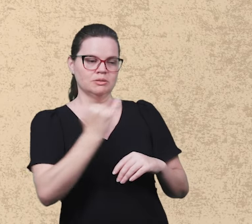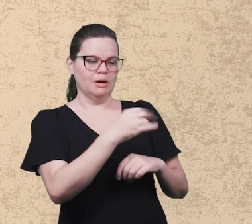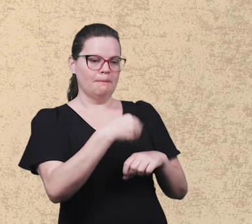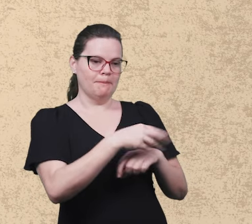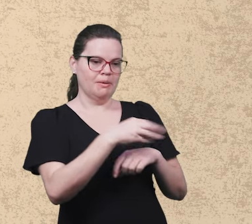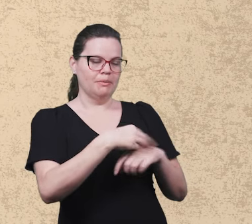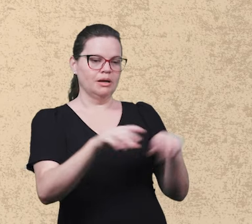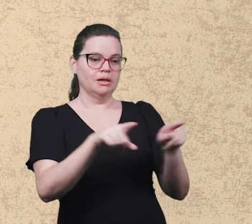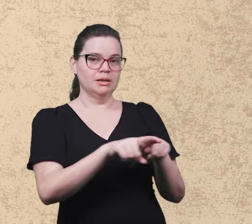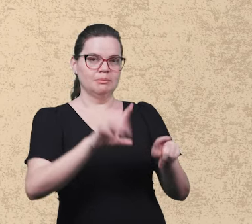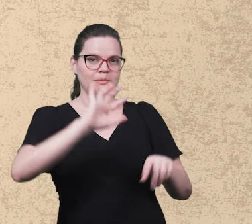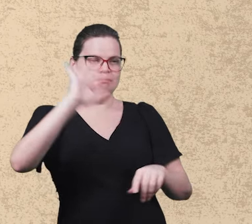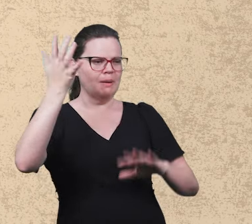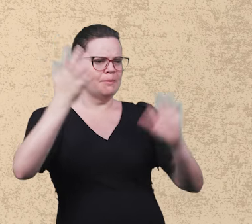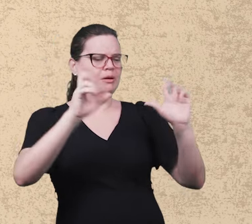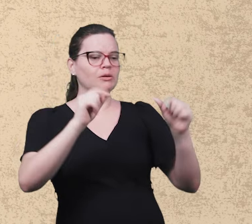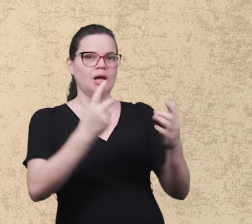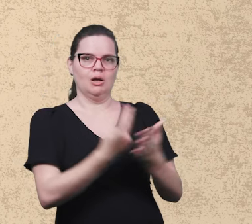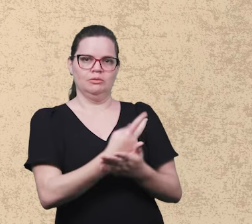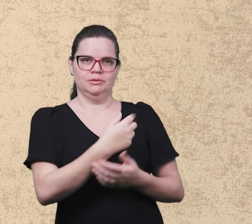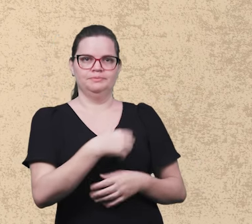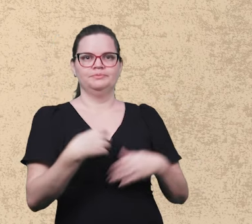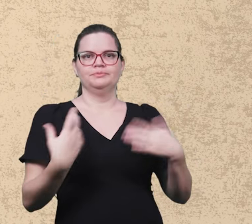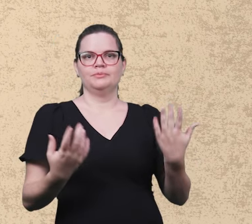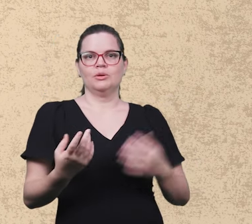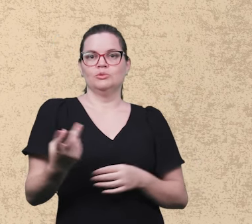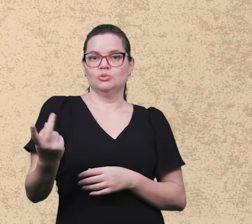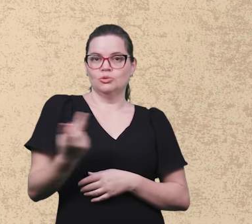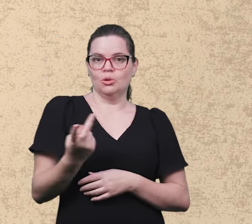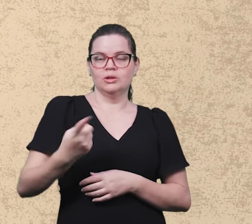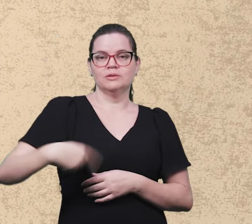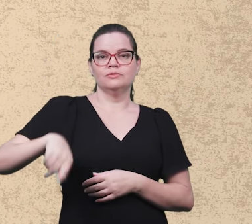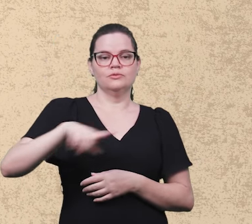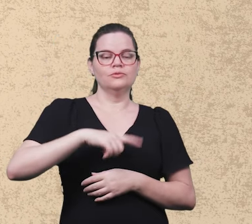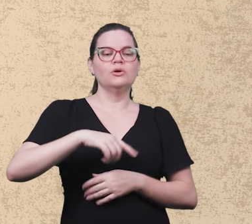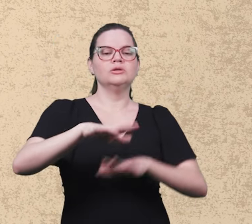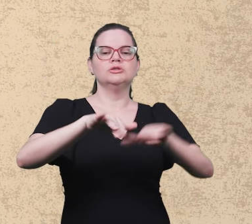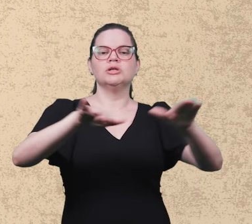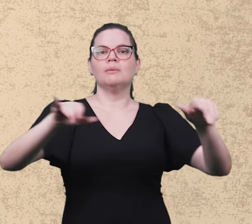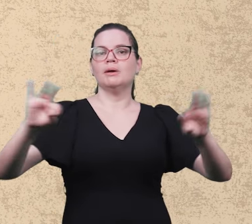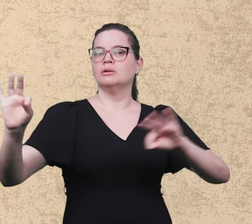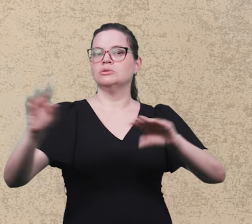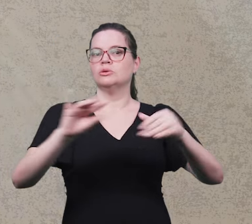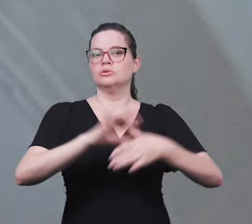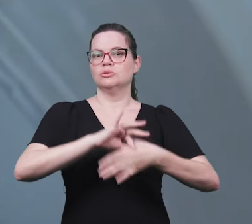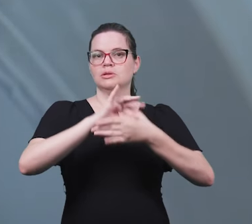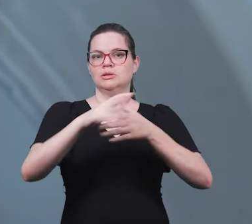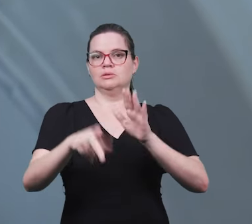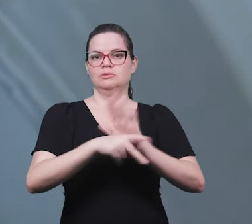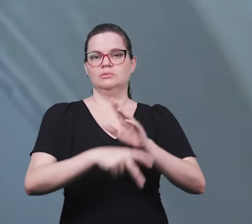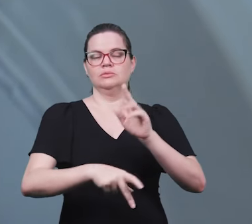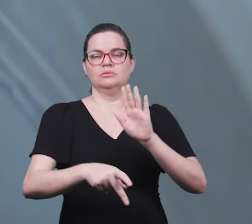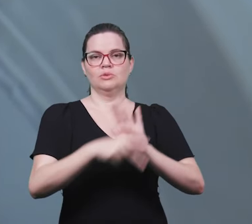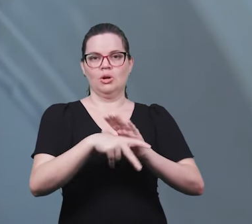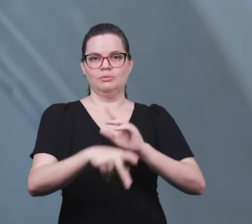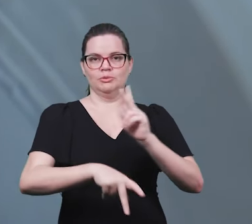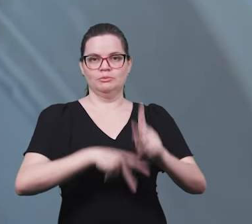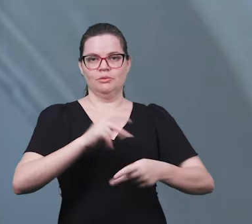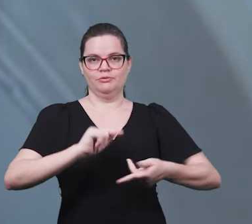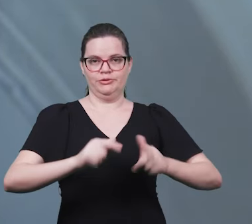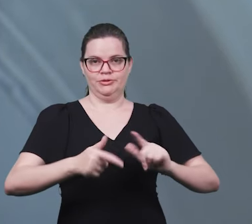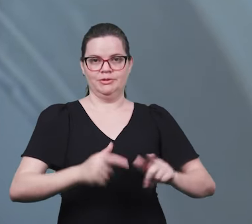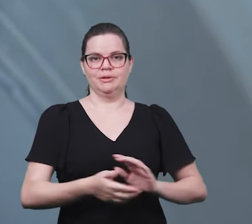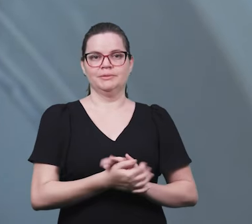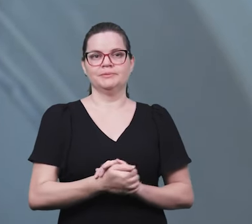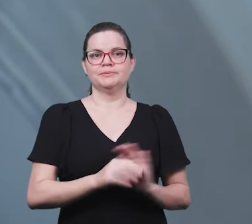mandara. Então foram Moisés e Arão e ajuntaram todos os anciãos dos filhos de Israel. Faz questão de ler esse texto, para